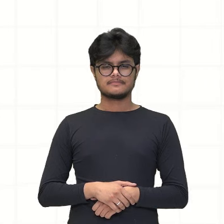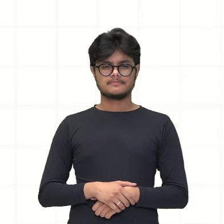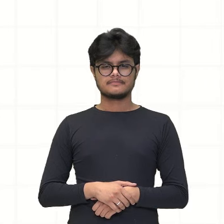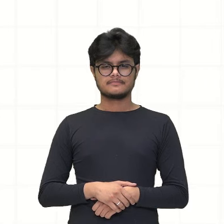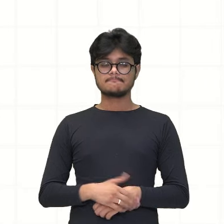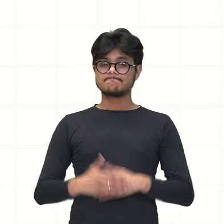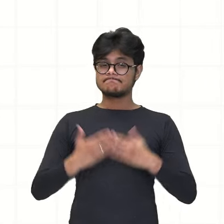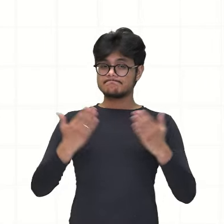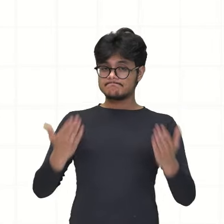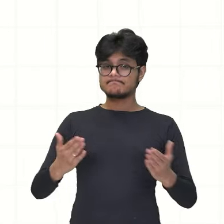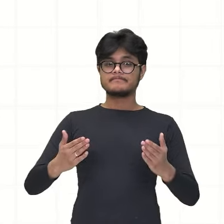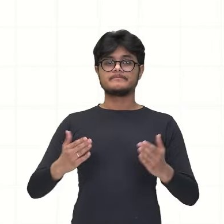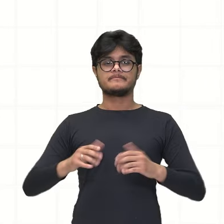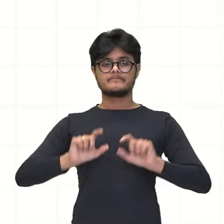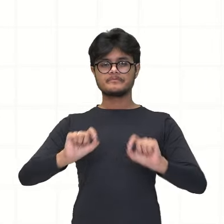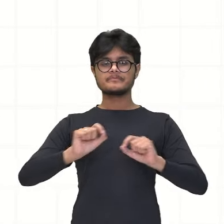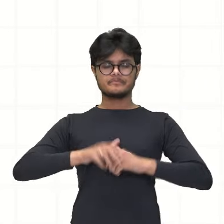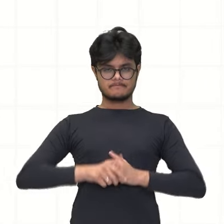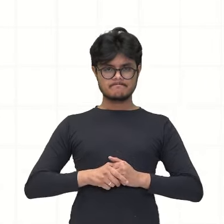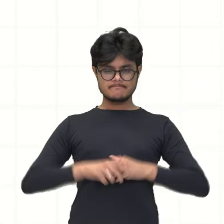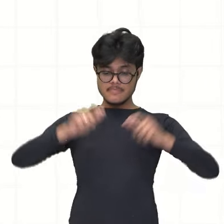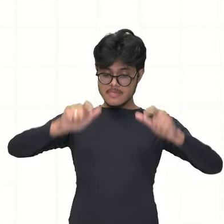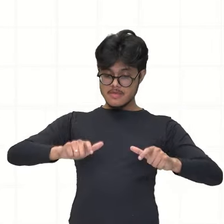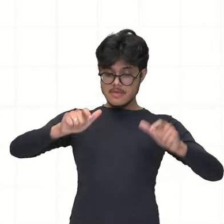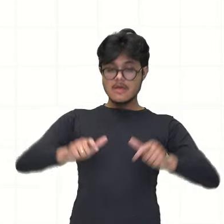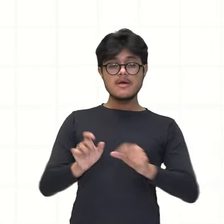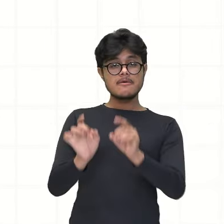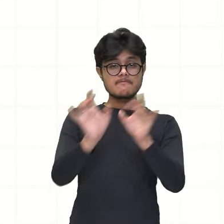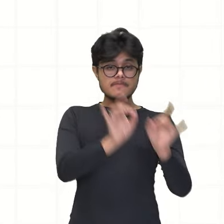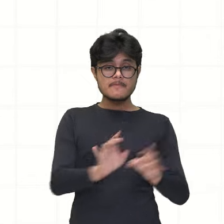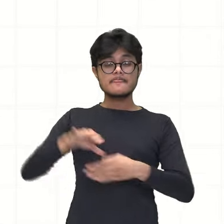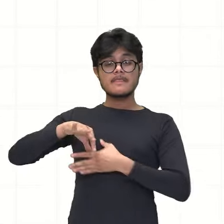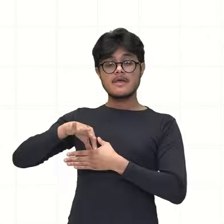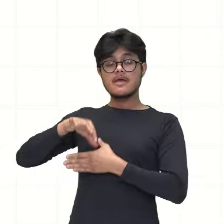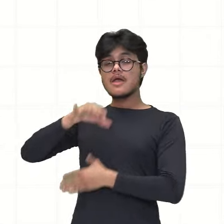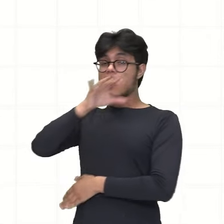Em uma padaria, uma torta custa